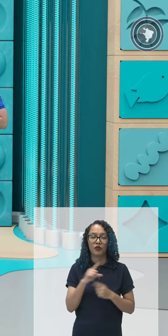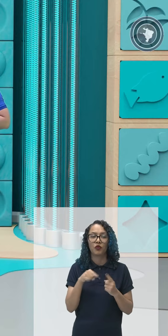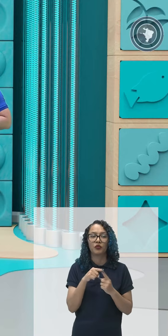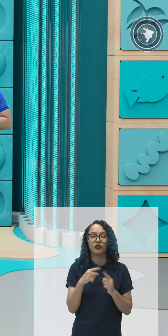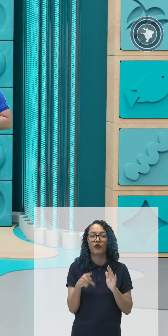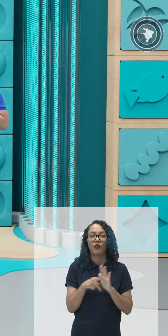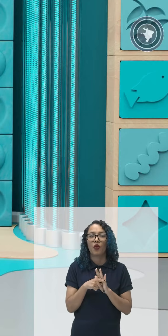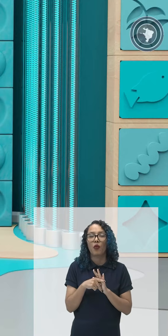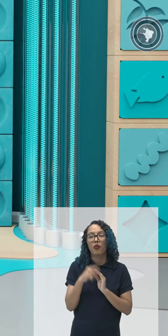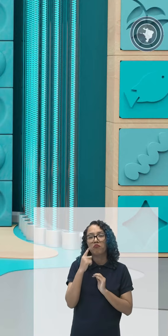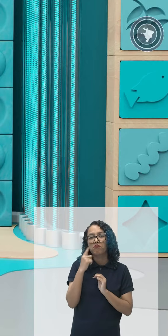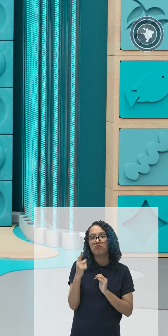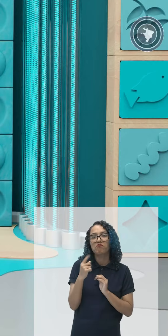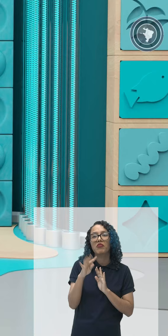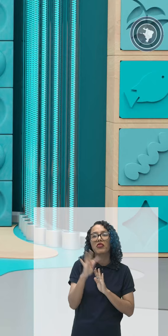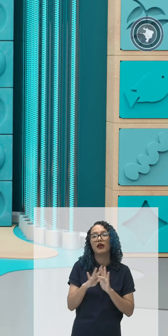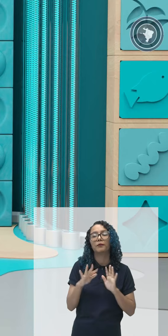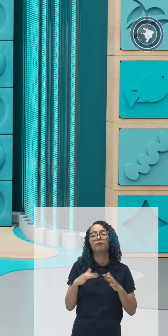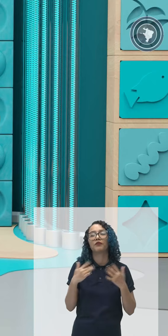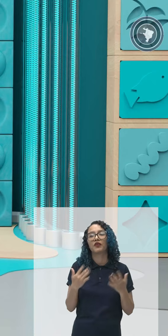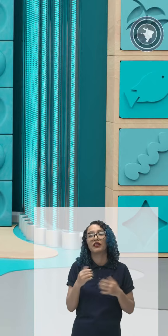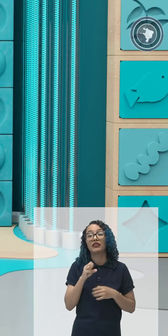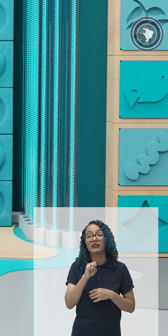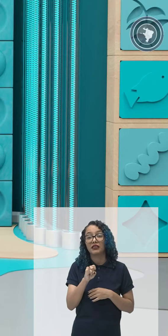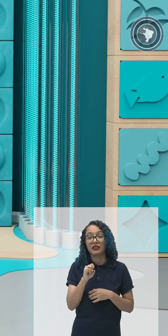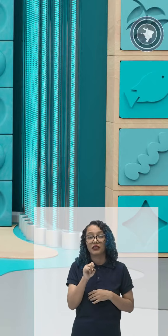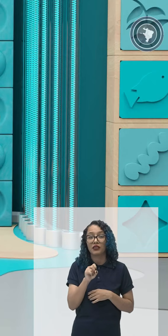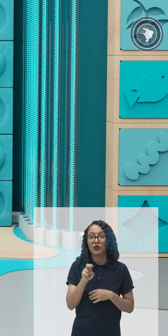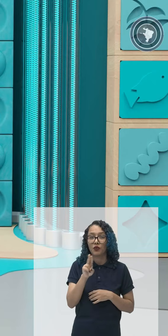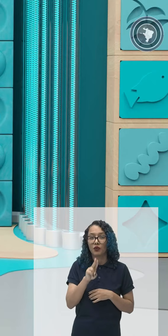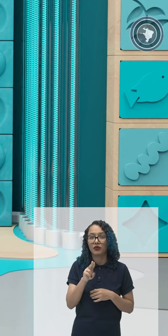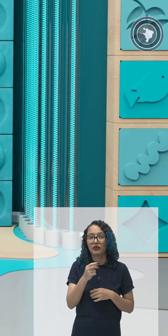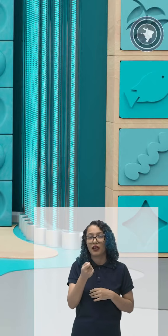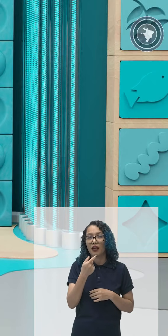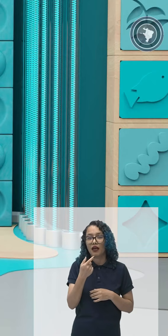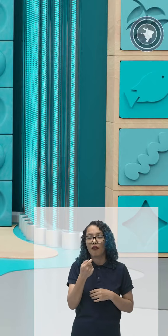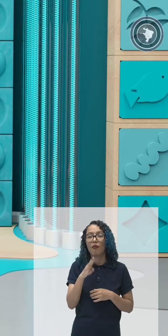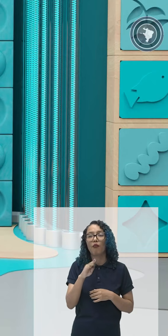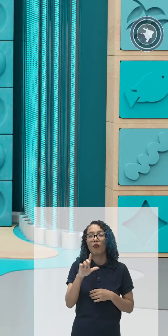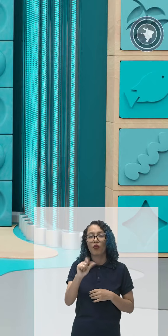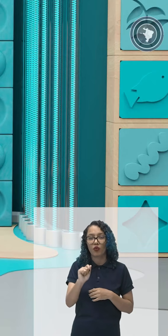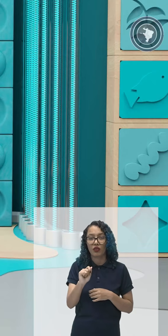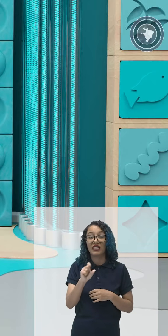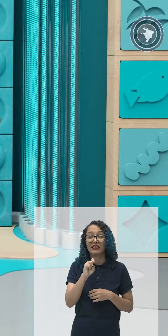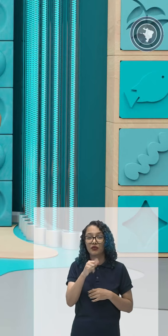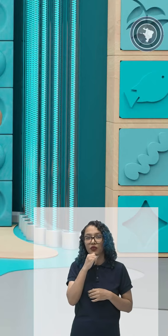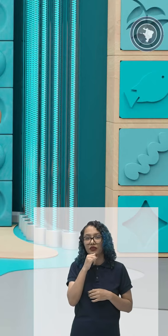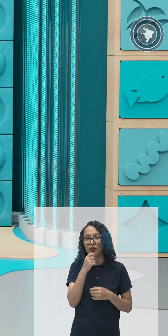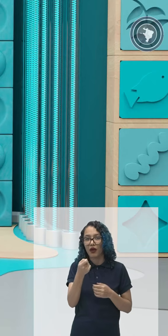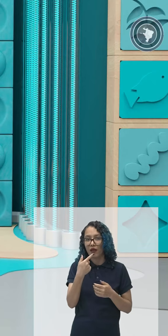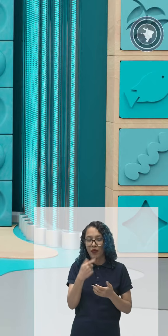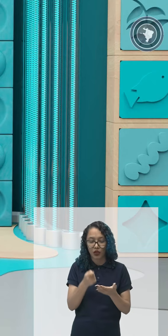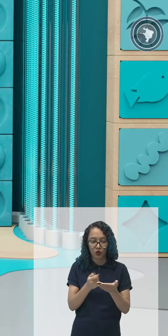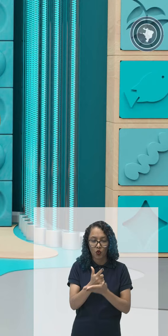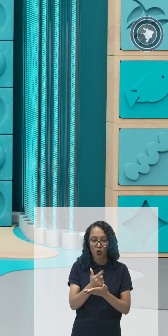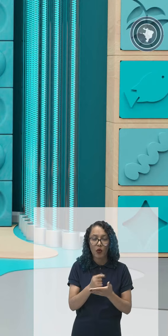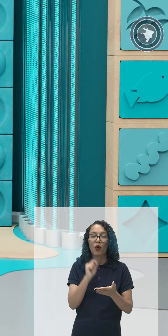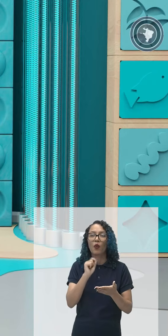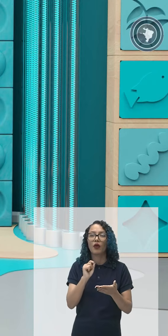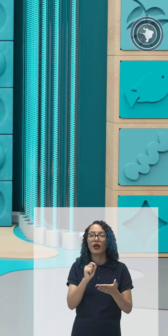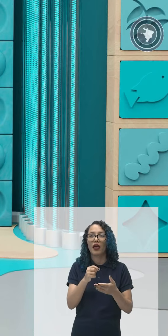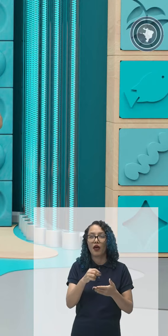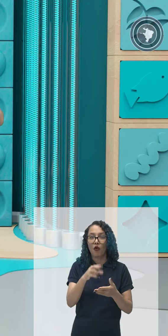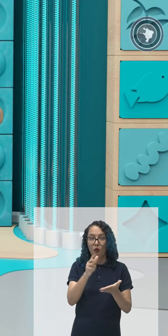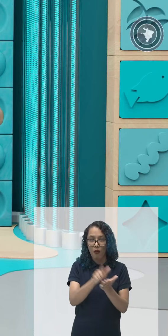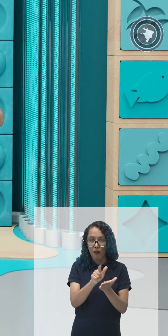função desse texto? Quando nós utilizamos a bula de um remédio? Quando você compra determinado medicamento, você vai ler a bula para que